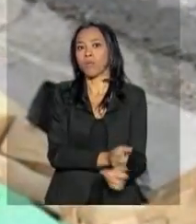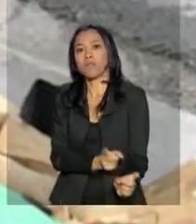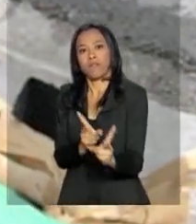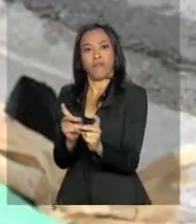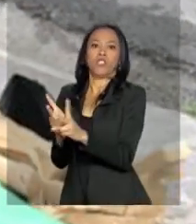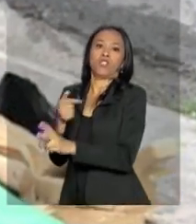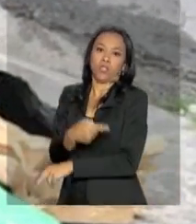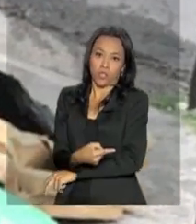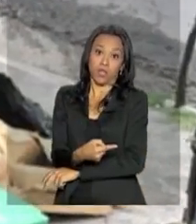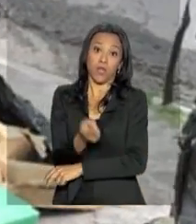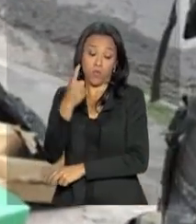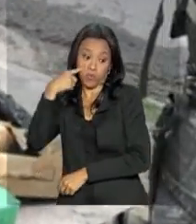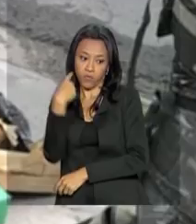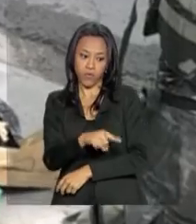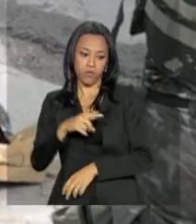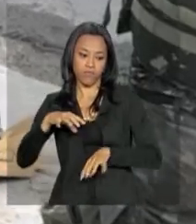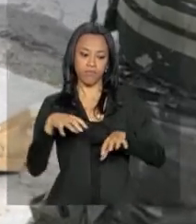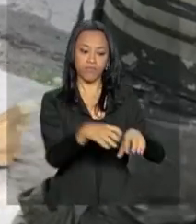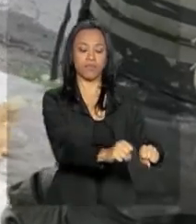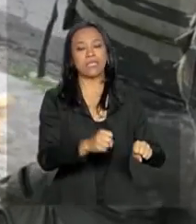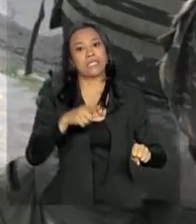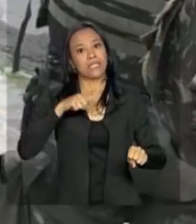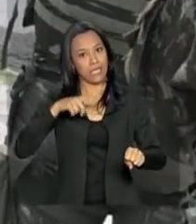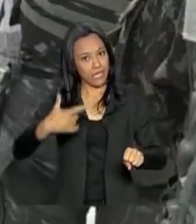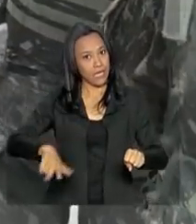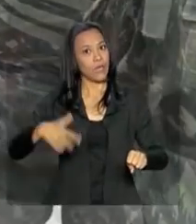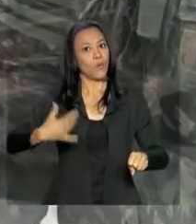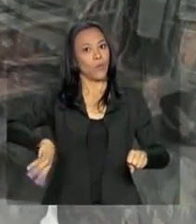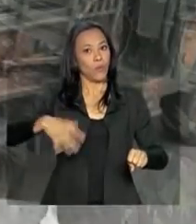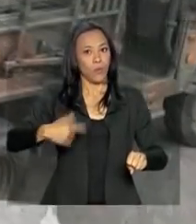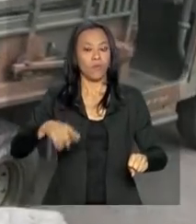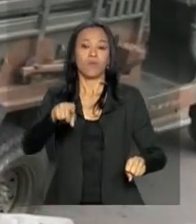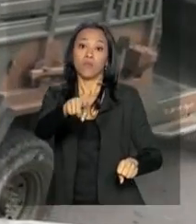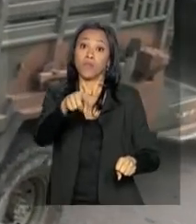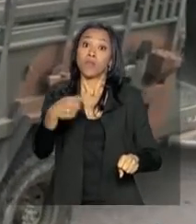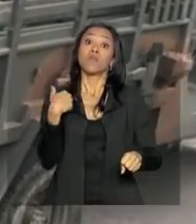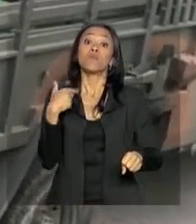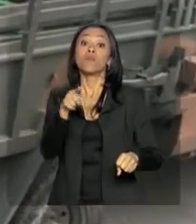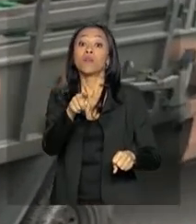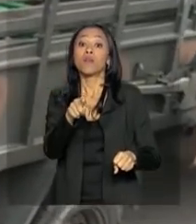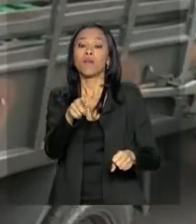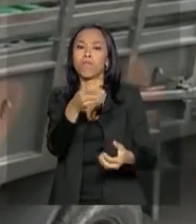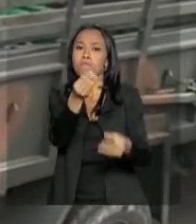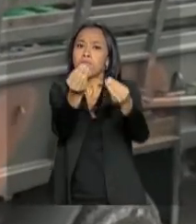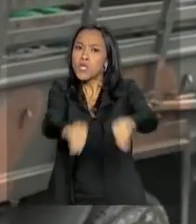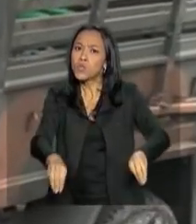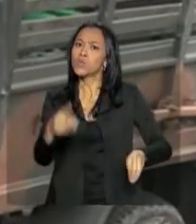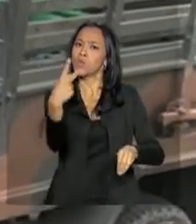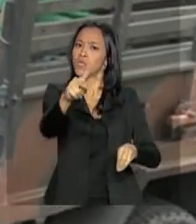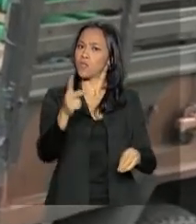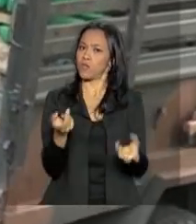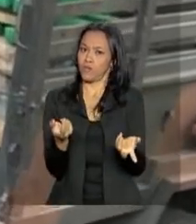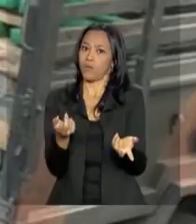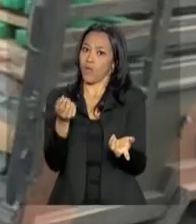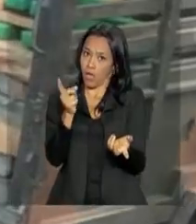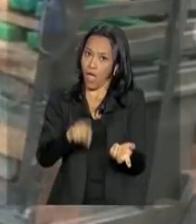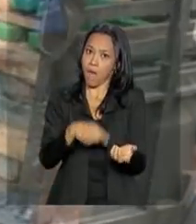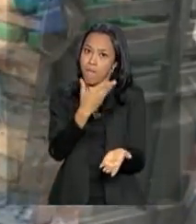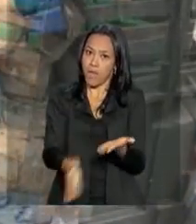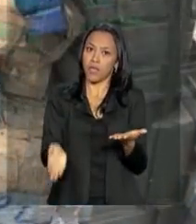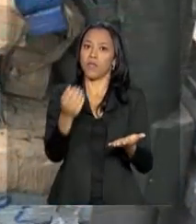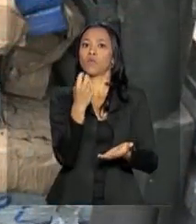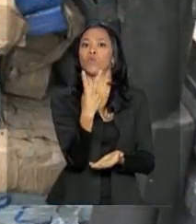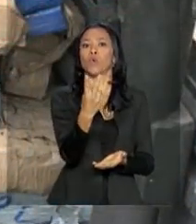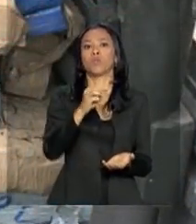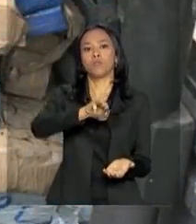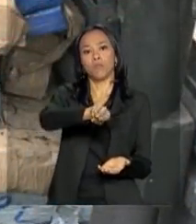a apreensão tem um impacto financeiro na cadeia de sustentação do tráfico de drogas representa uma perda de cerca de dois